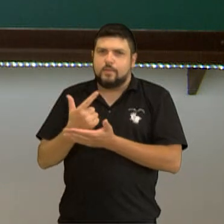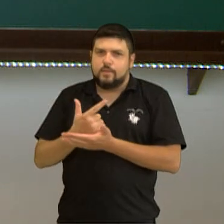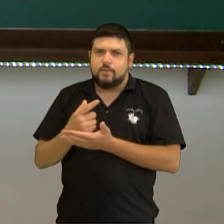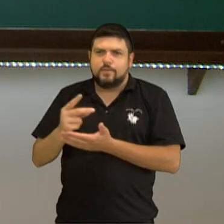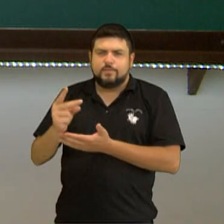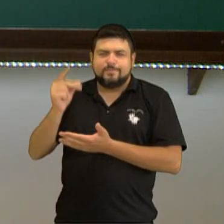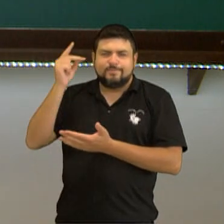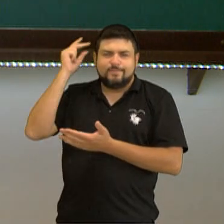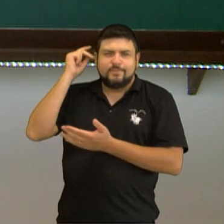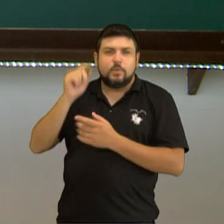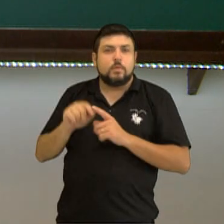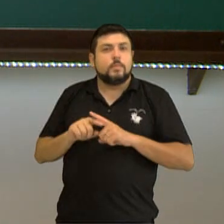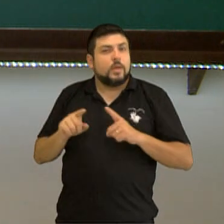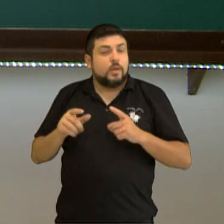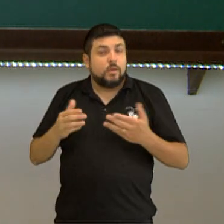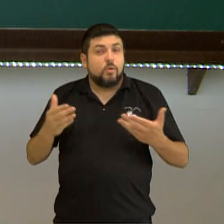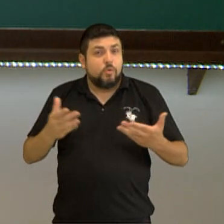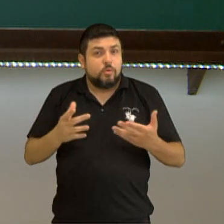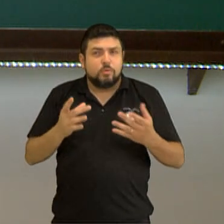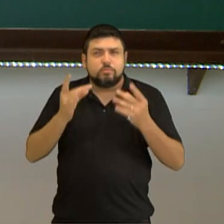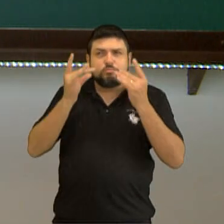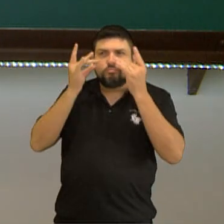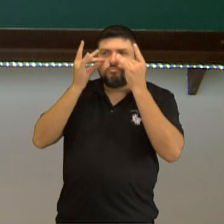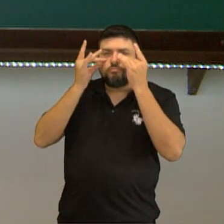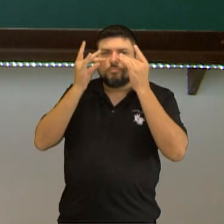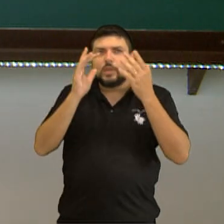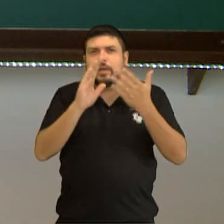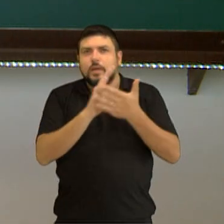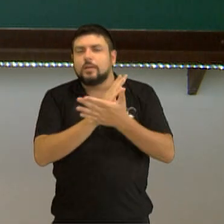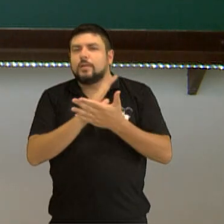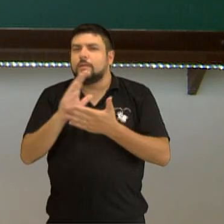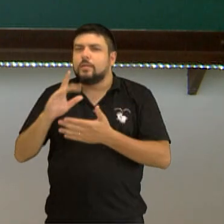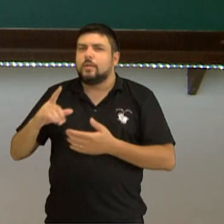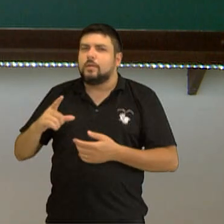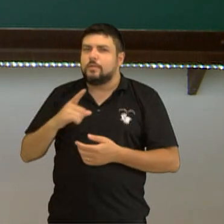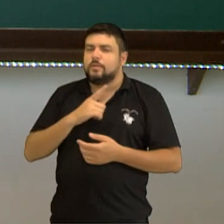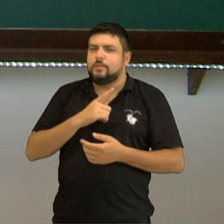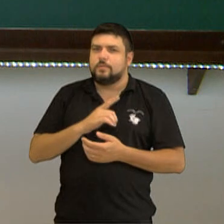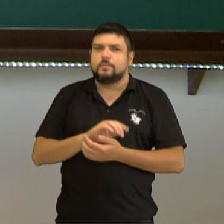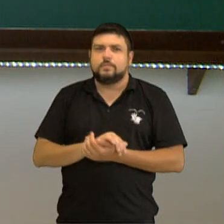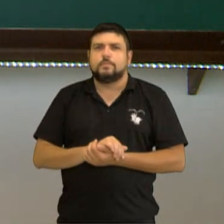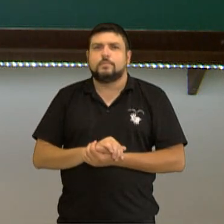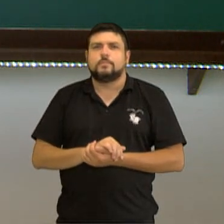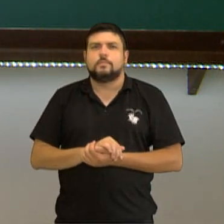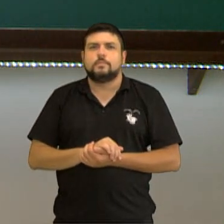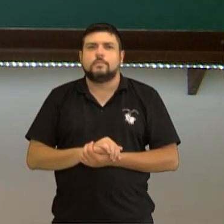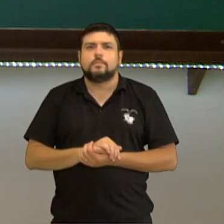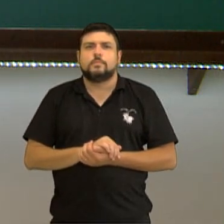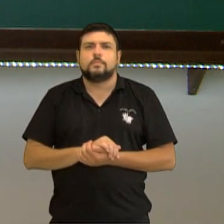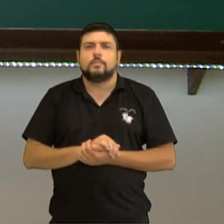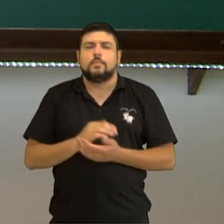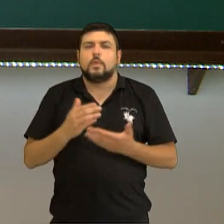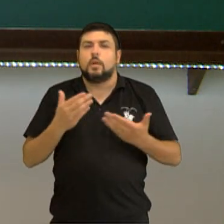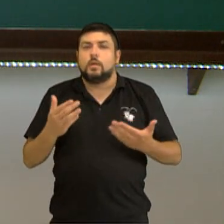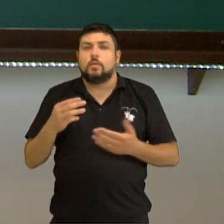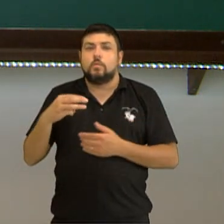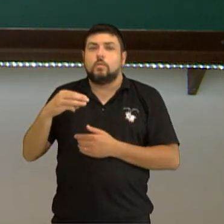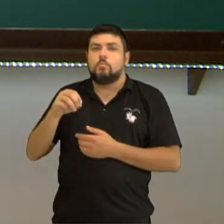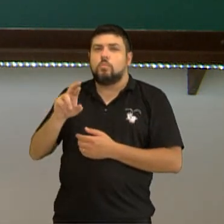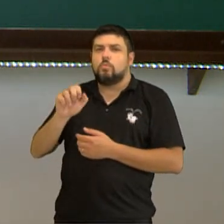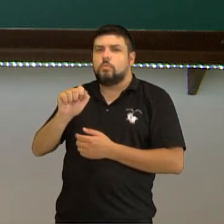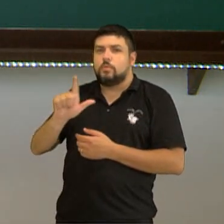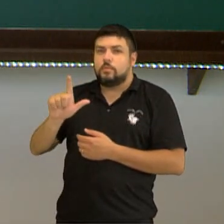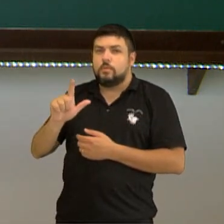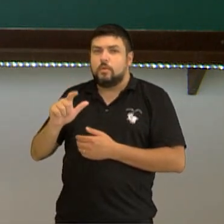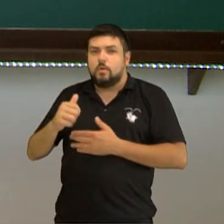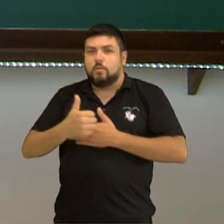mas ainda contemporânea quanto um manual político para, né, algumas realidades. Né? Então, o parâmetro ético-moral dela, a gente poderia discutir